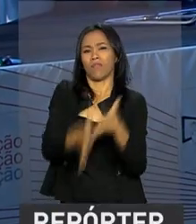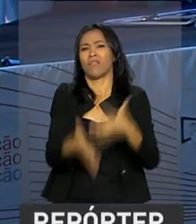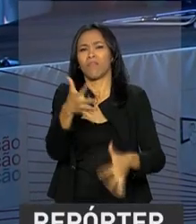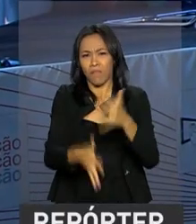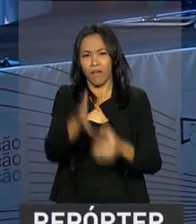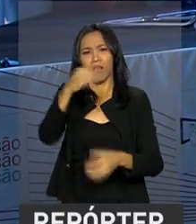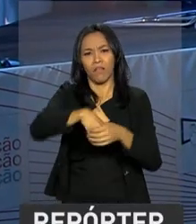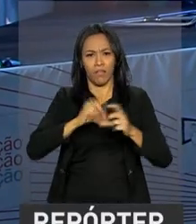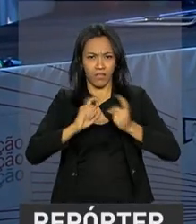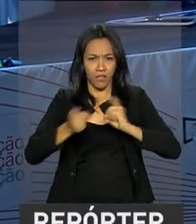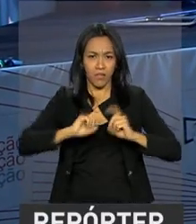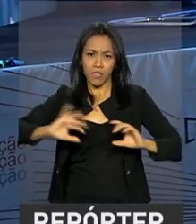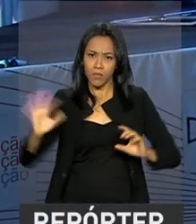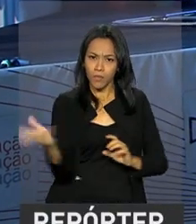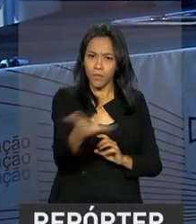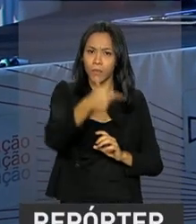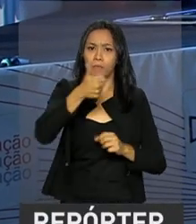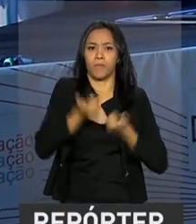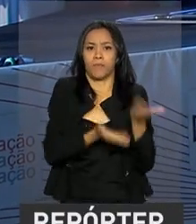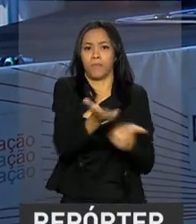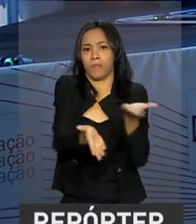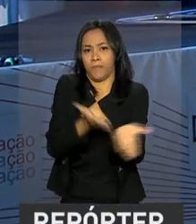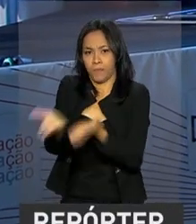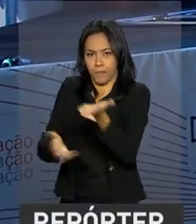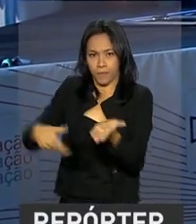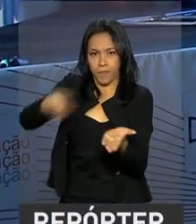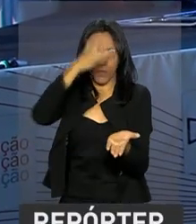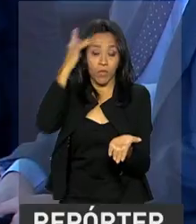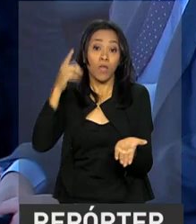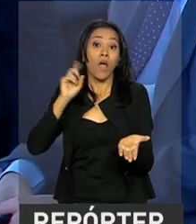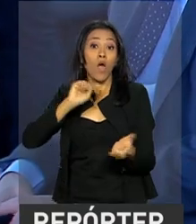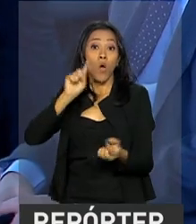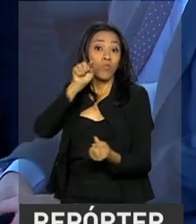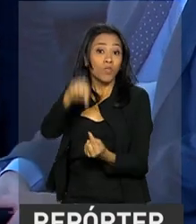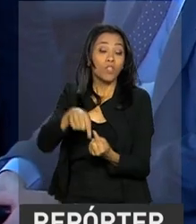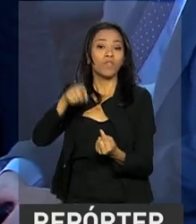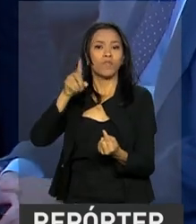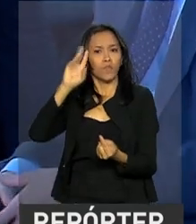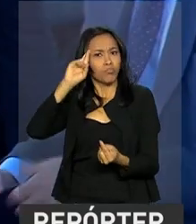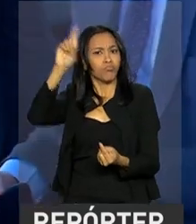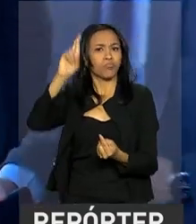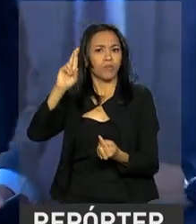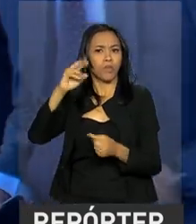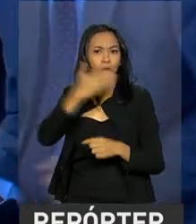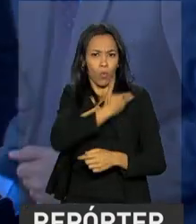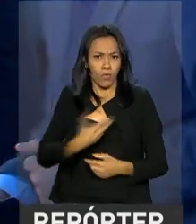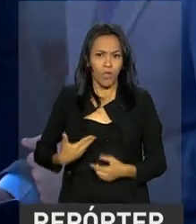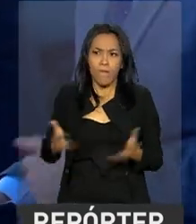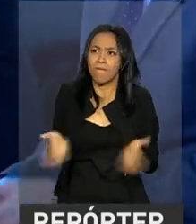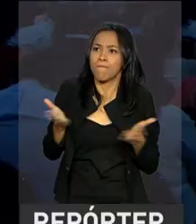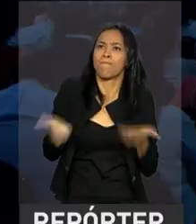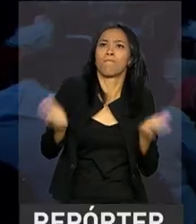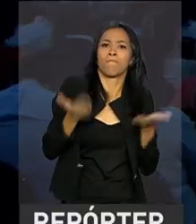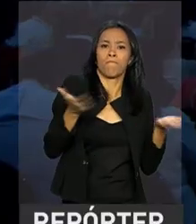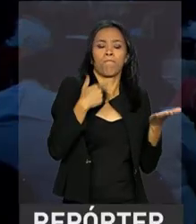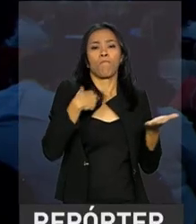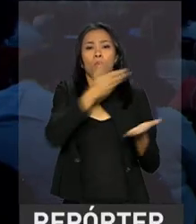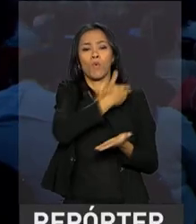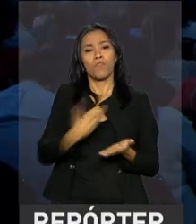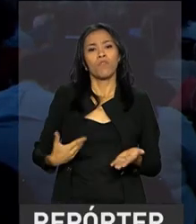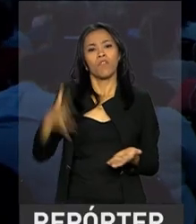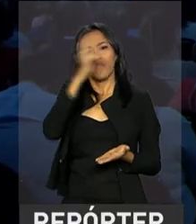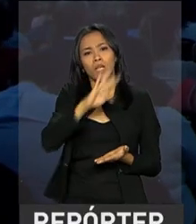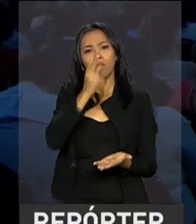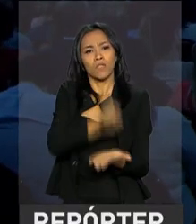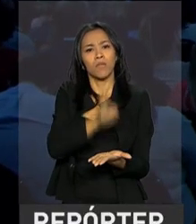atendimento à população para incentivar os gestores públicos a criar soluções práticas o governo federal promove todos os